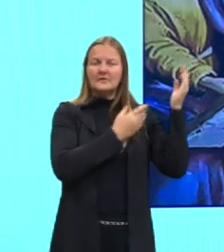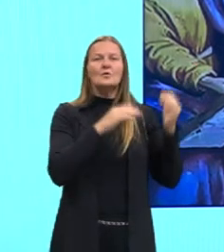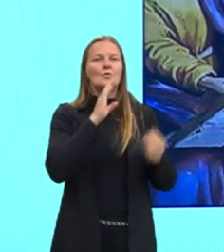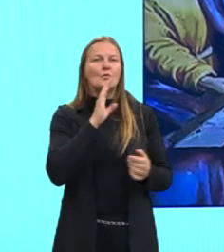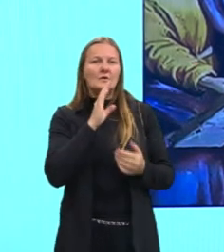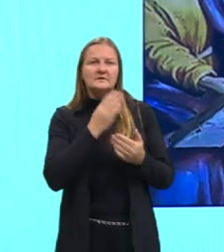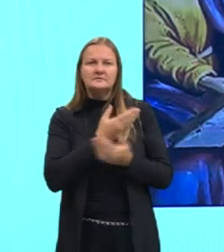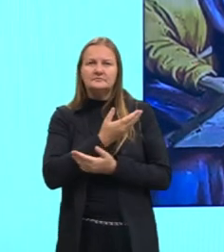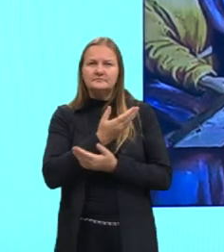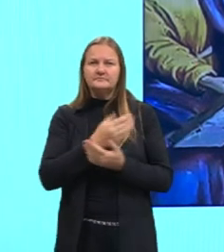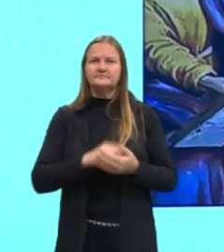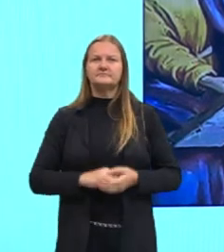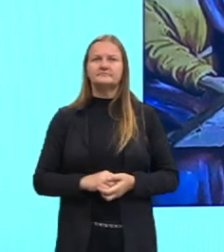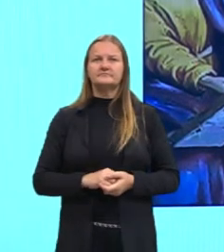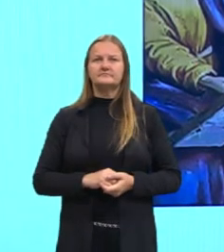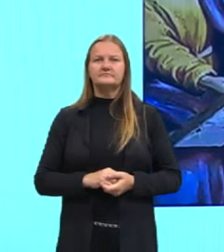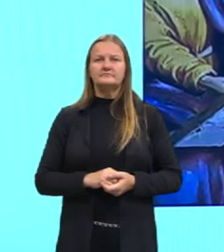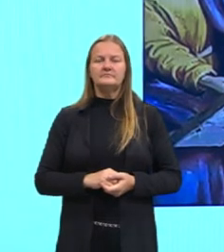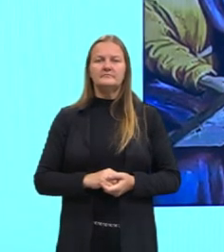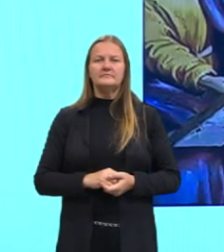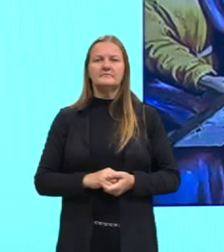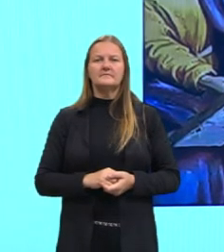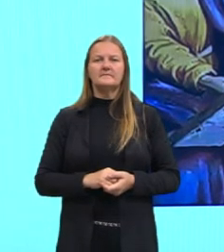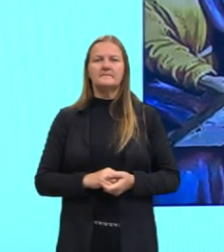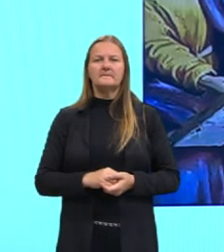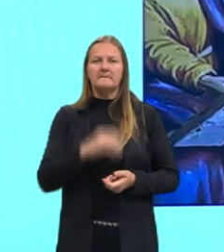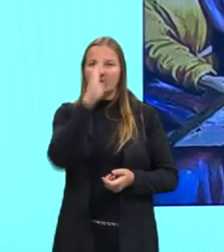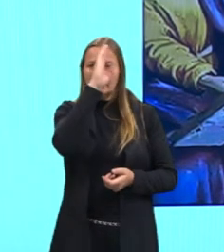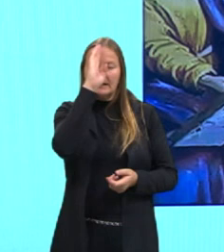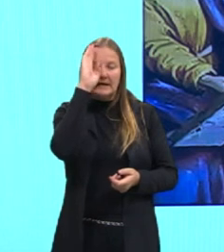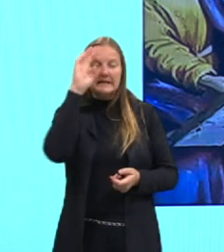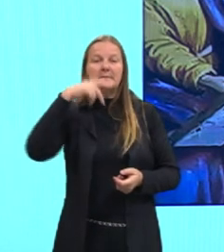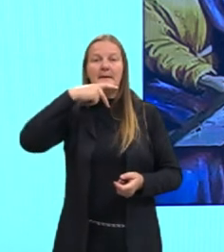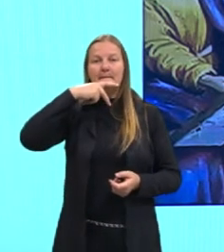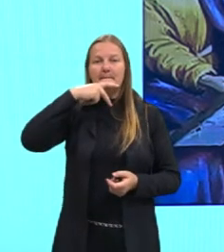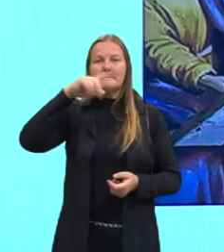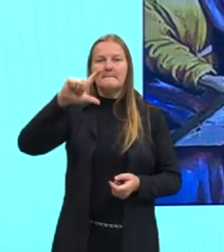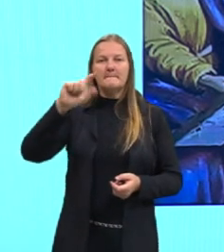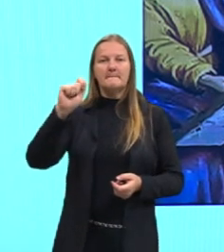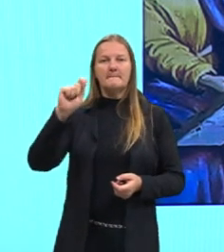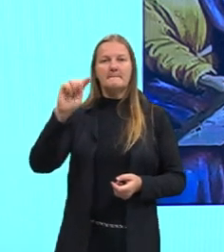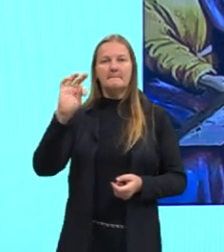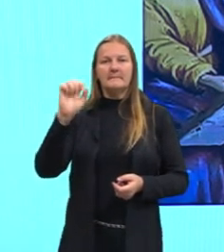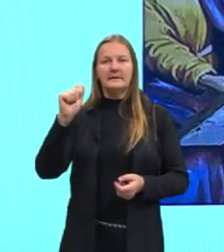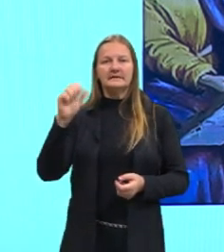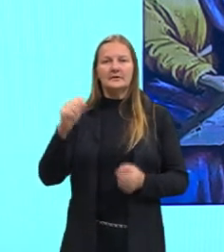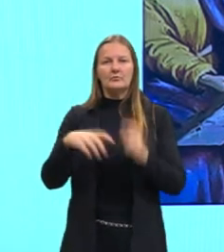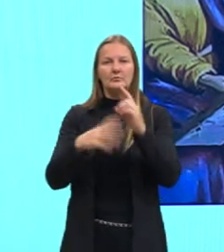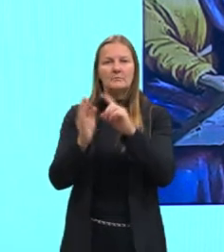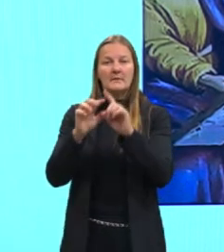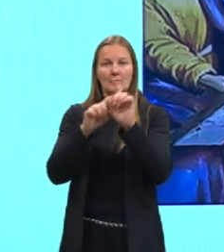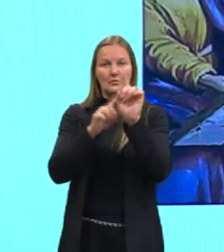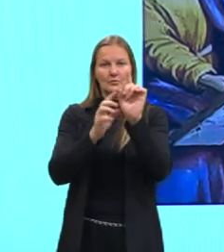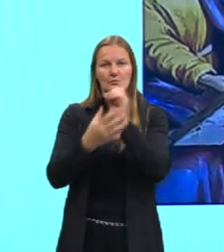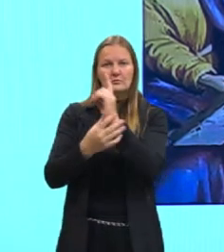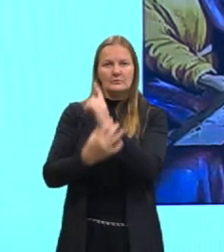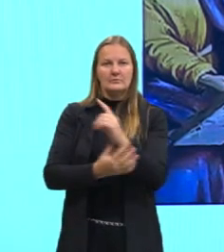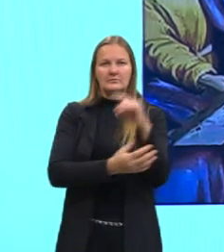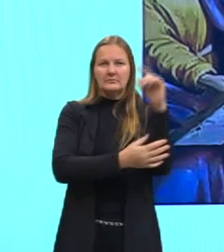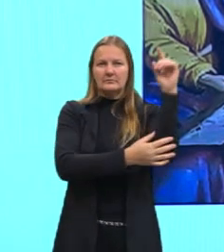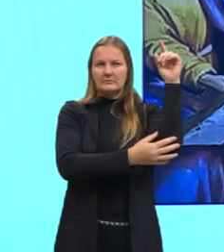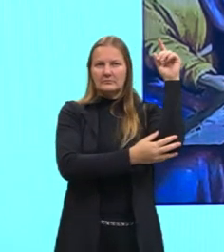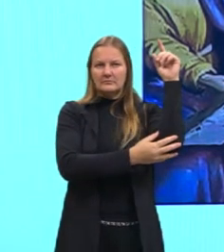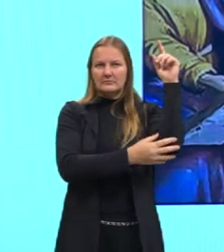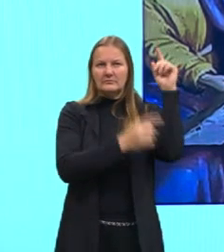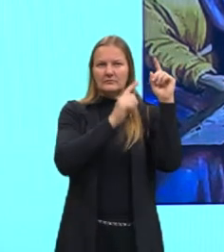conhecida né da imagem da academia de Platão aqui está o Platão na ela está com Deus com o dedo